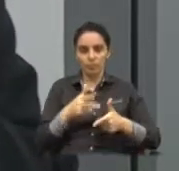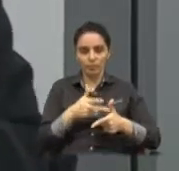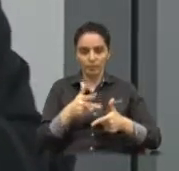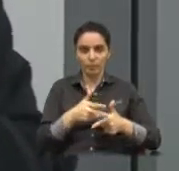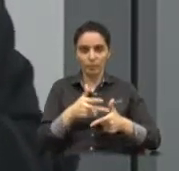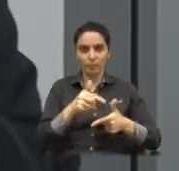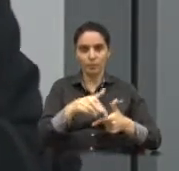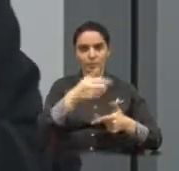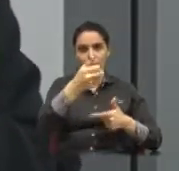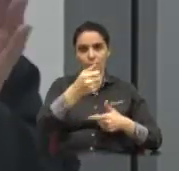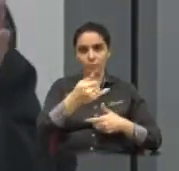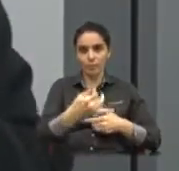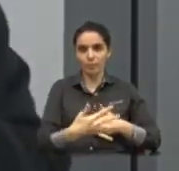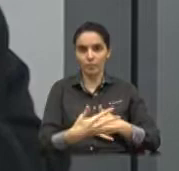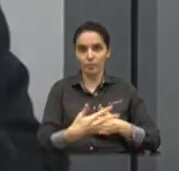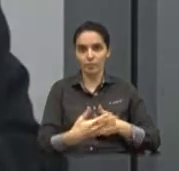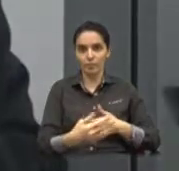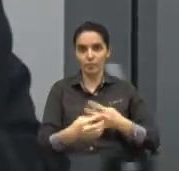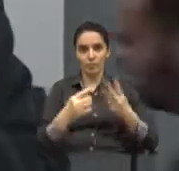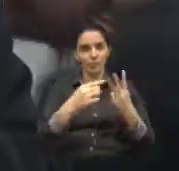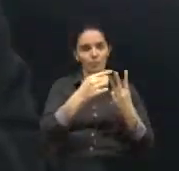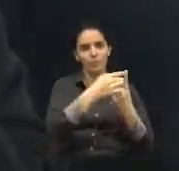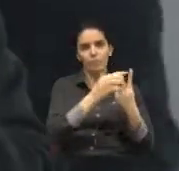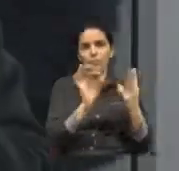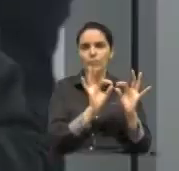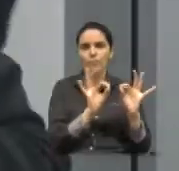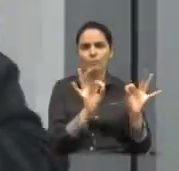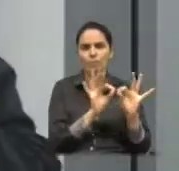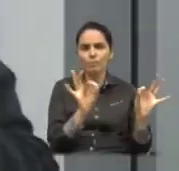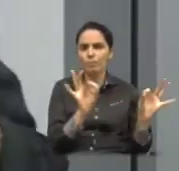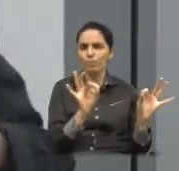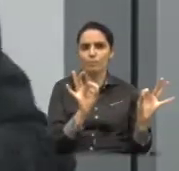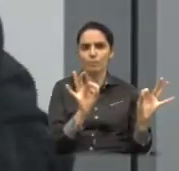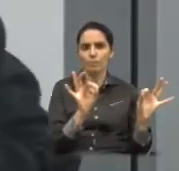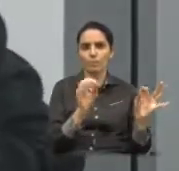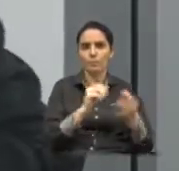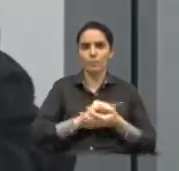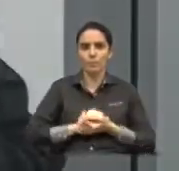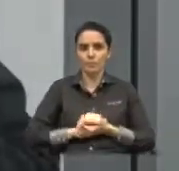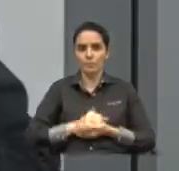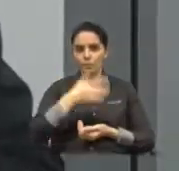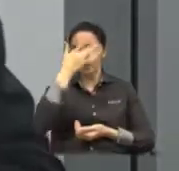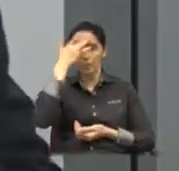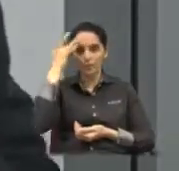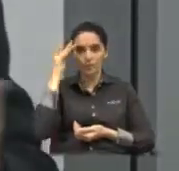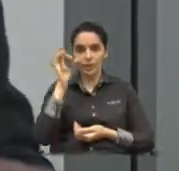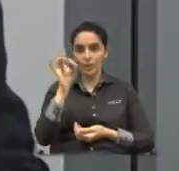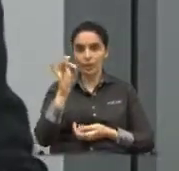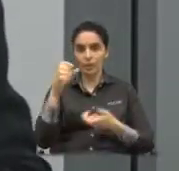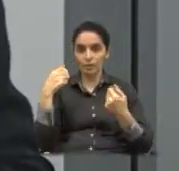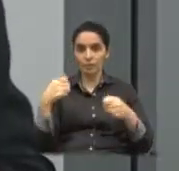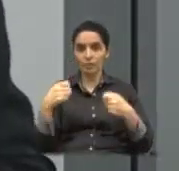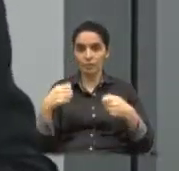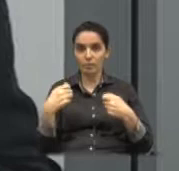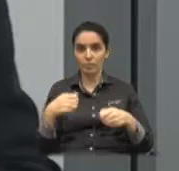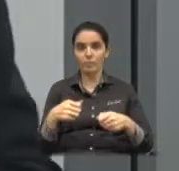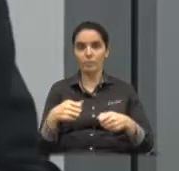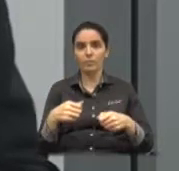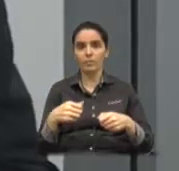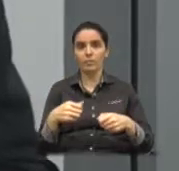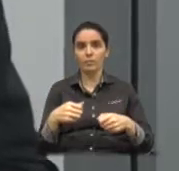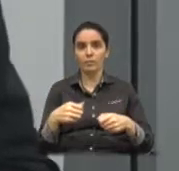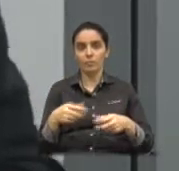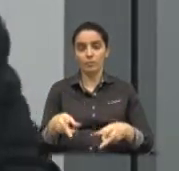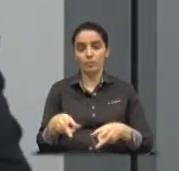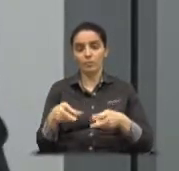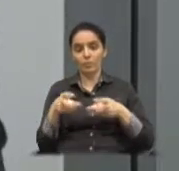os passos, professor. São três passos, é uma coisa bem simples e bem imediata. A pessoa só precisa ter o desprendimento de